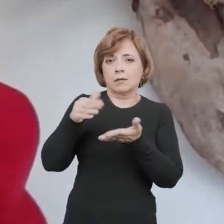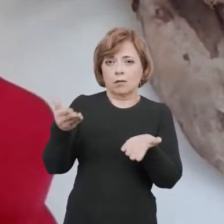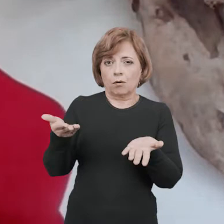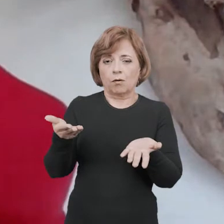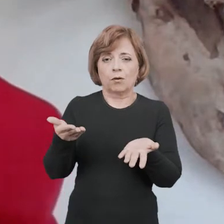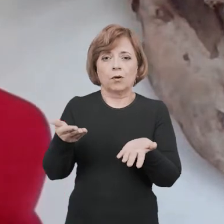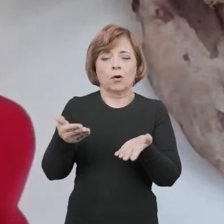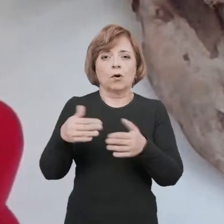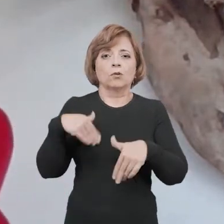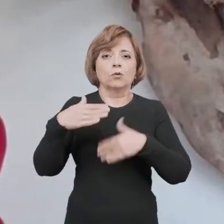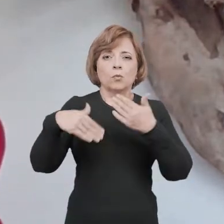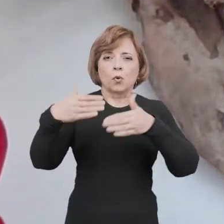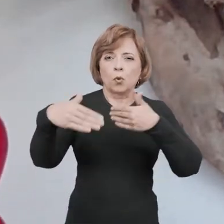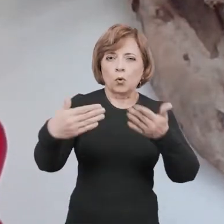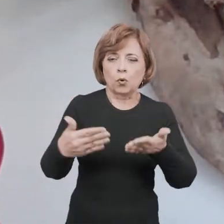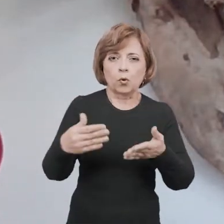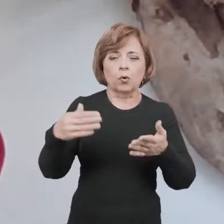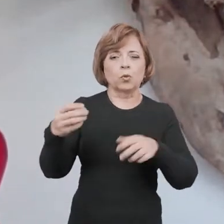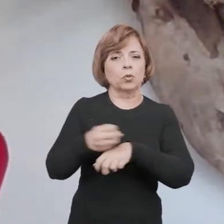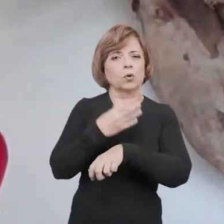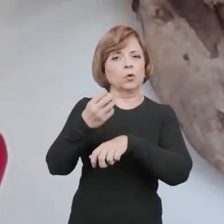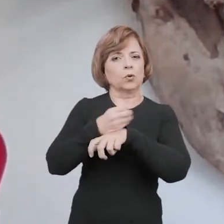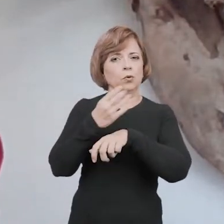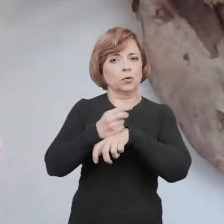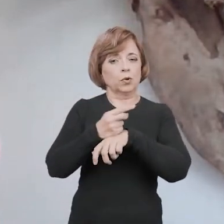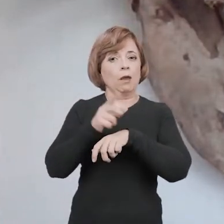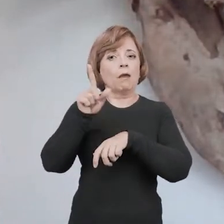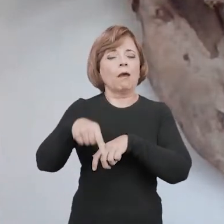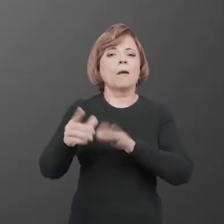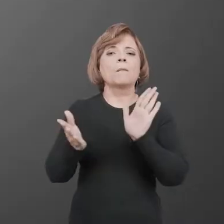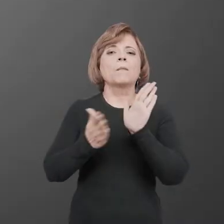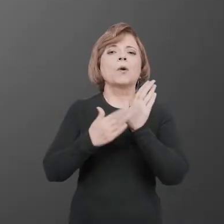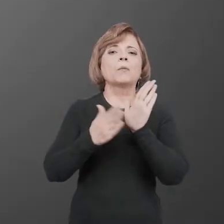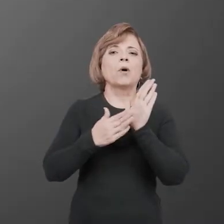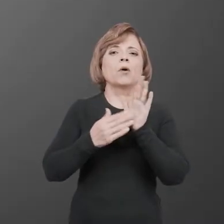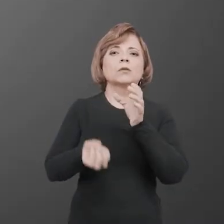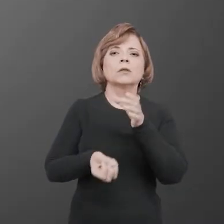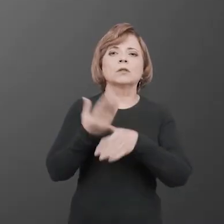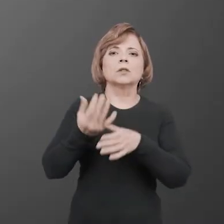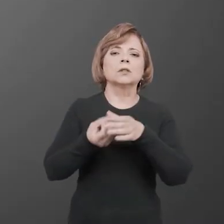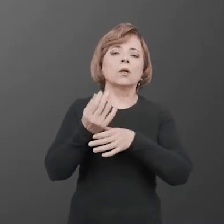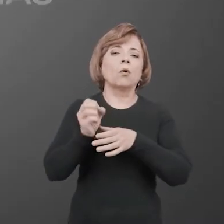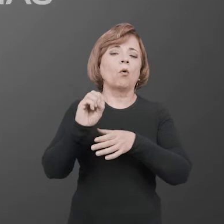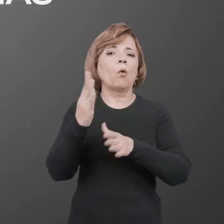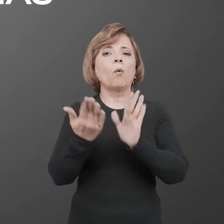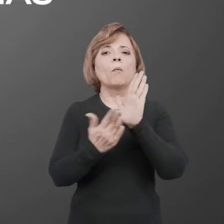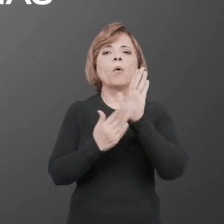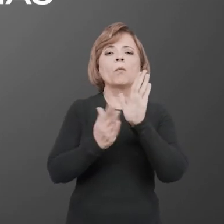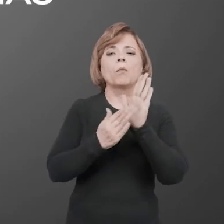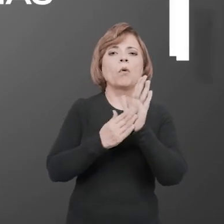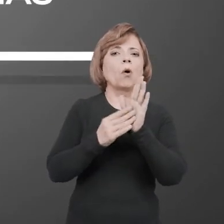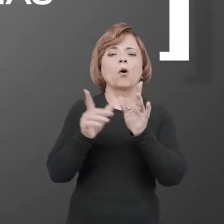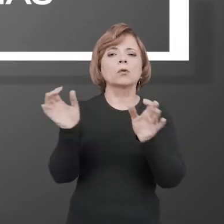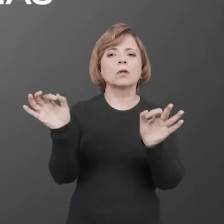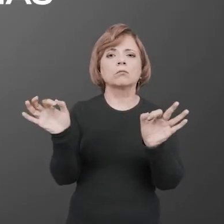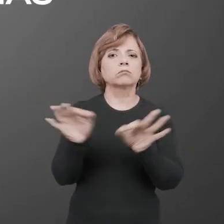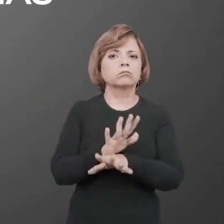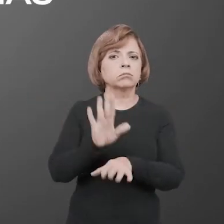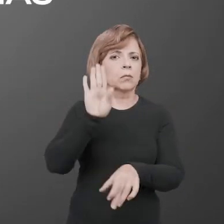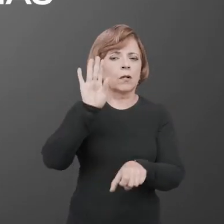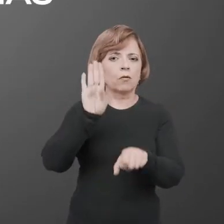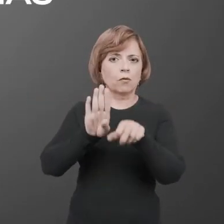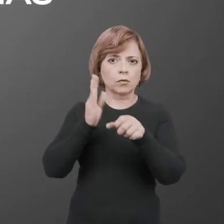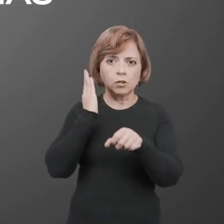modernização organizacional, ele atua através de propostas de criação, extinção e redimensionamento